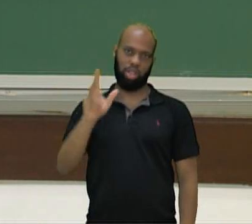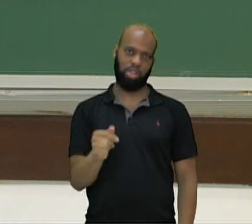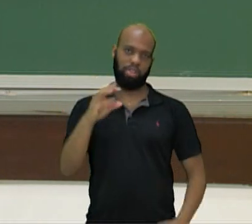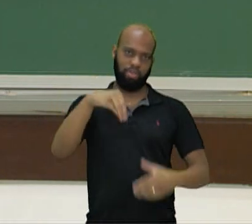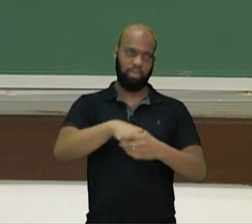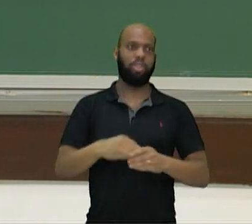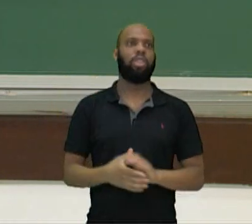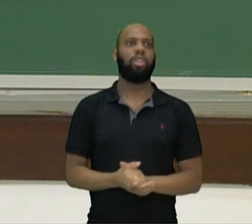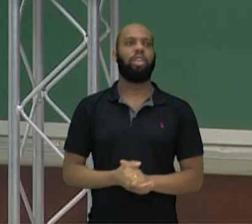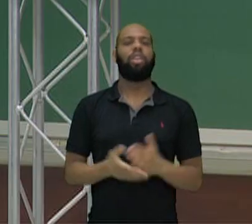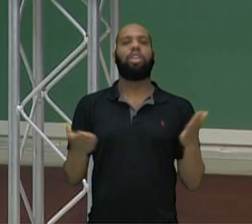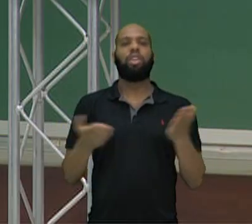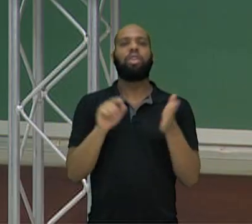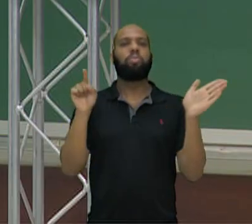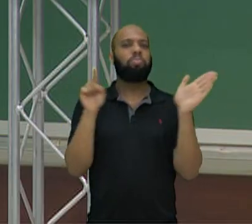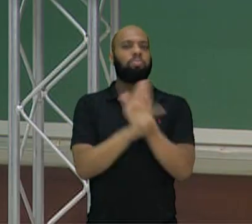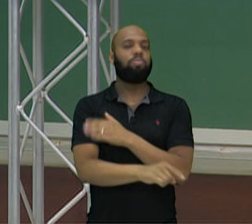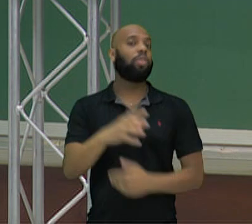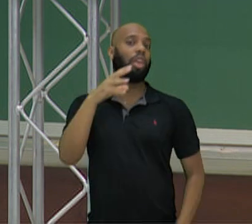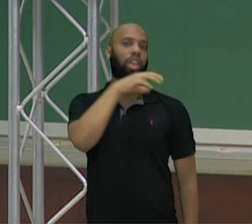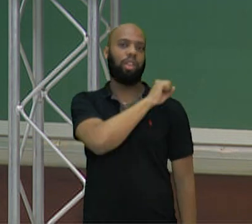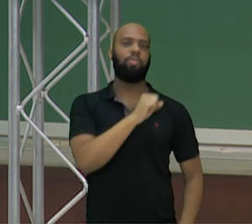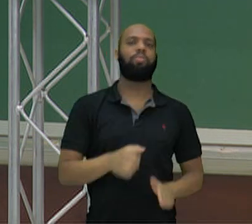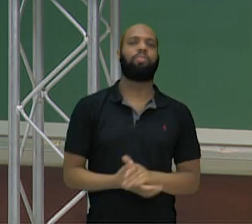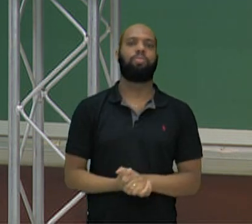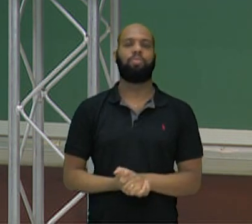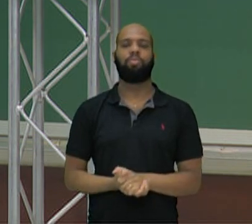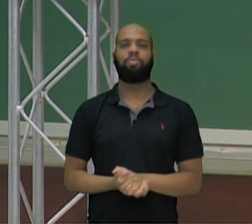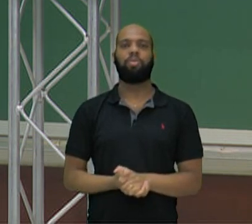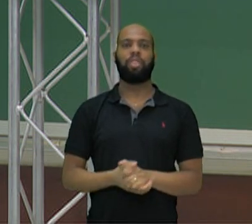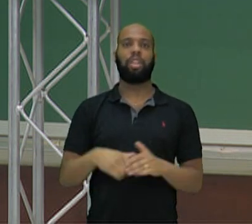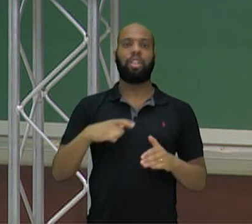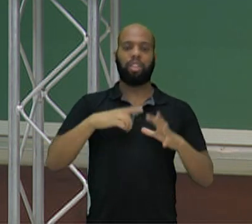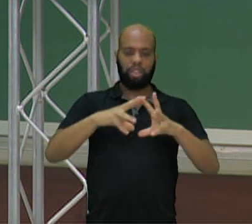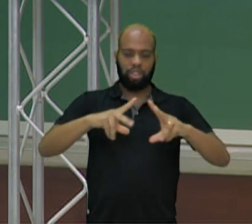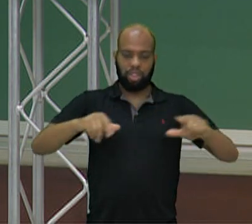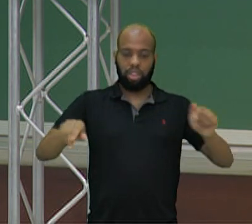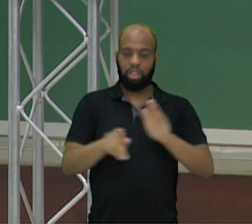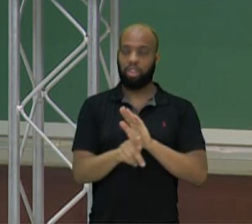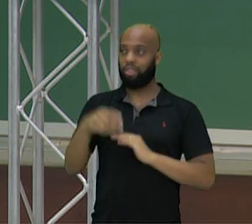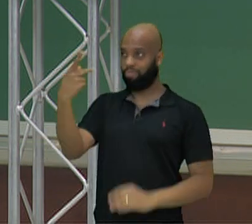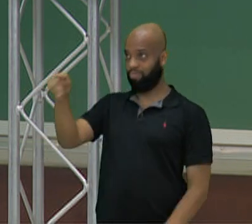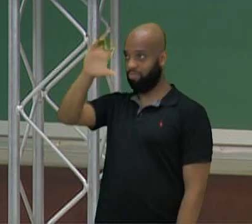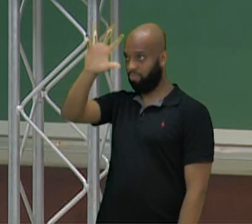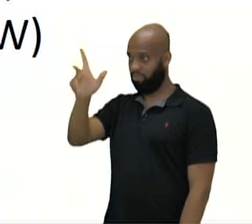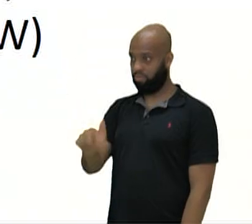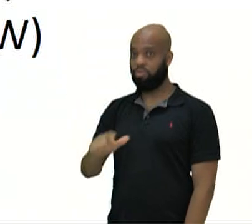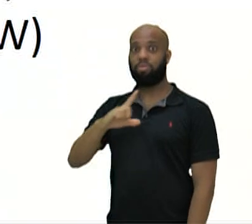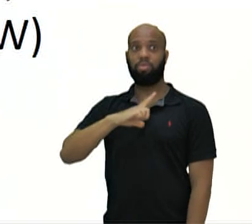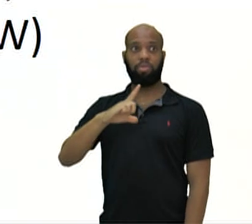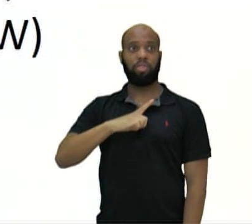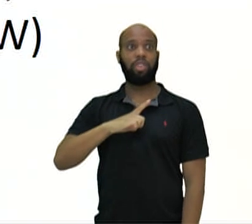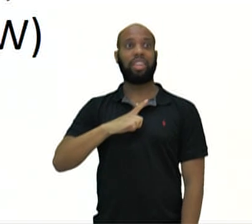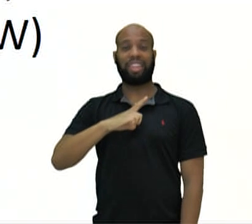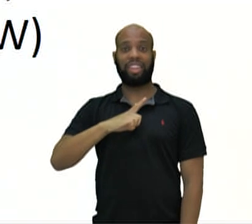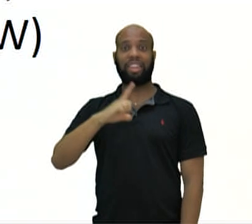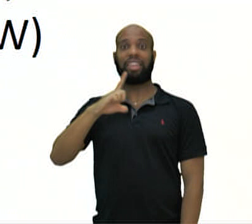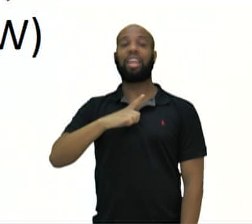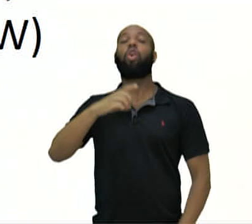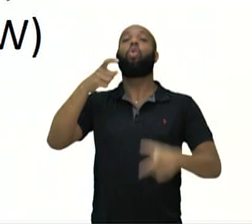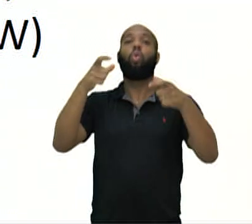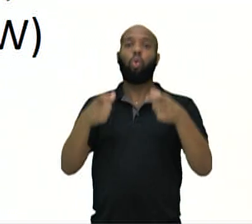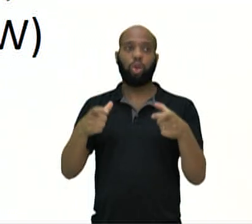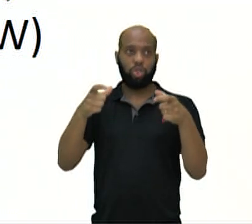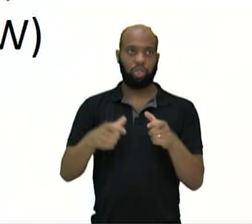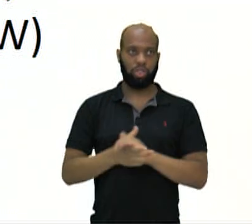localização. Vamos com um quiz? Olha lá. Ó. As terras emersas do continente africano estão localizadas. Emersas, né? É que não